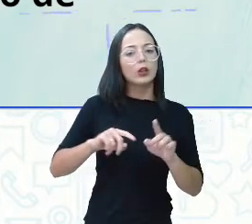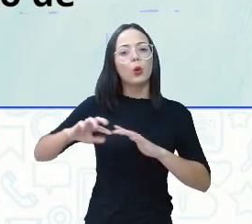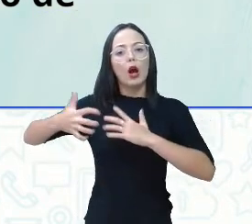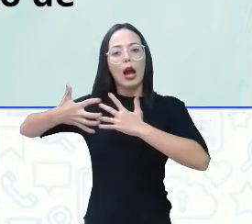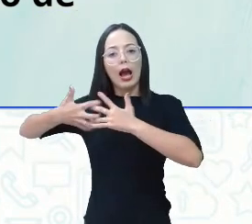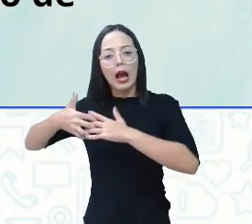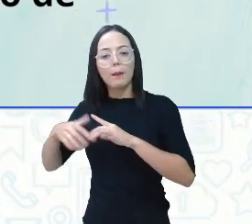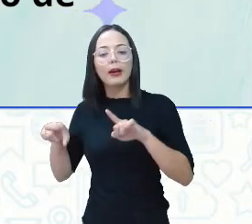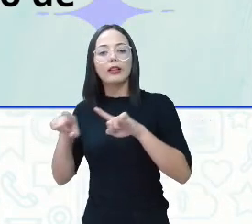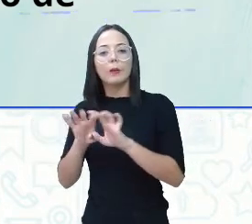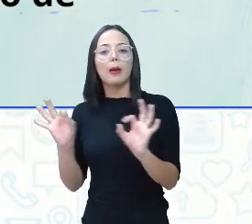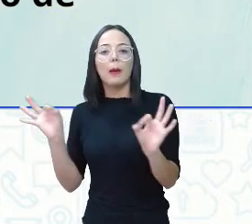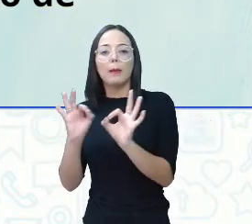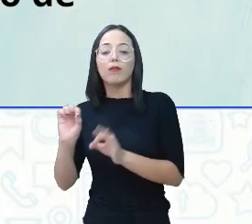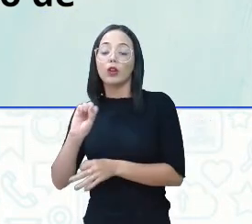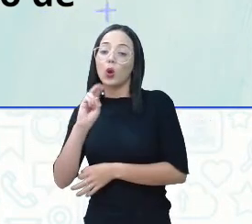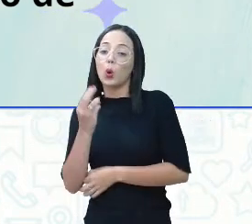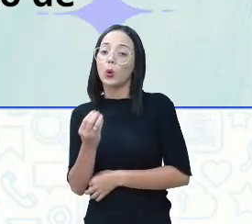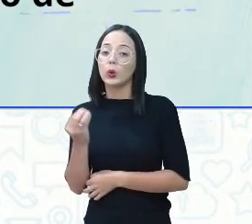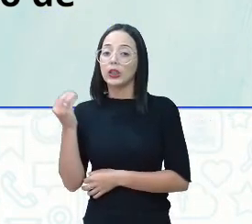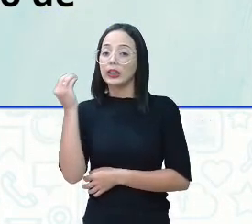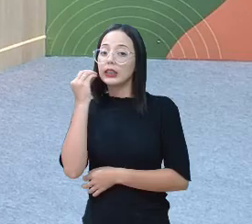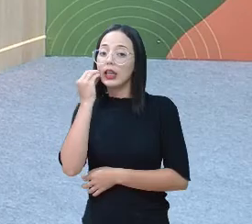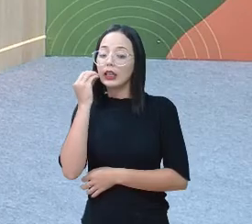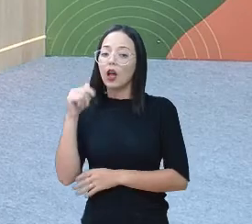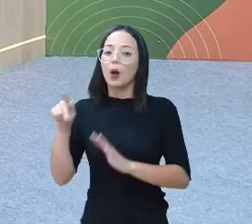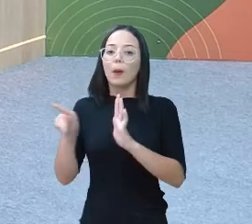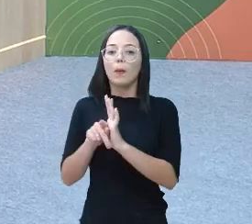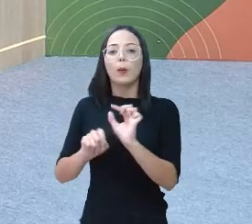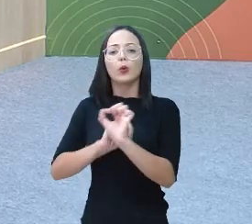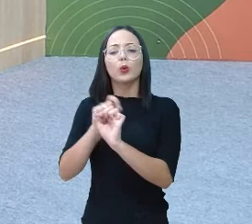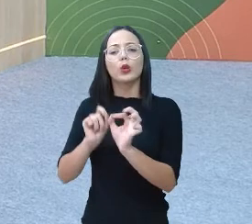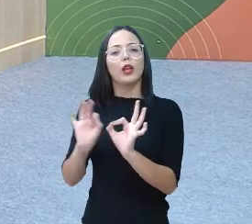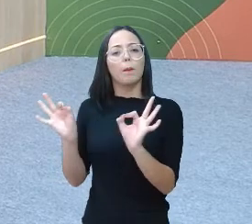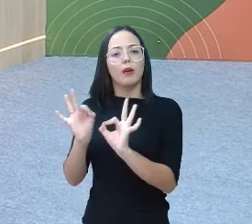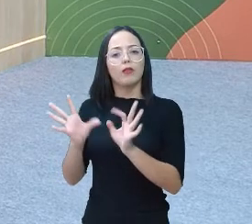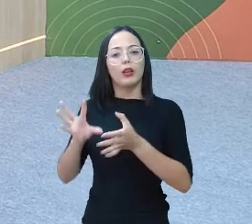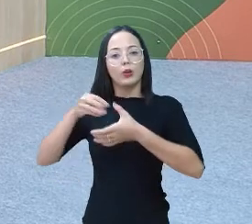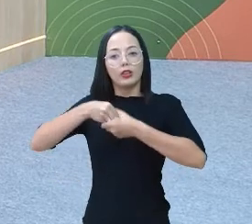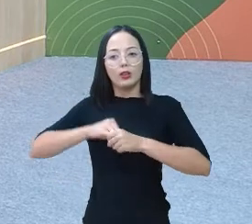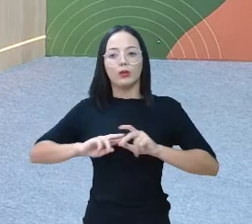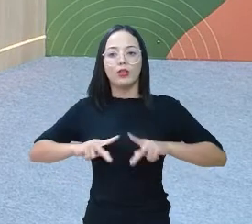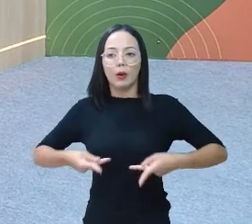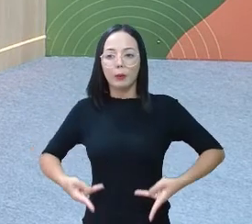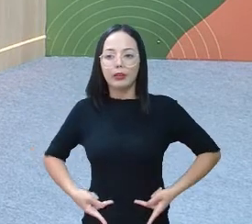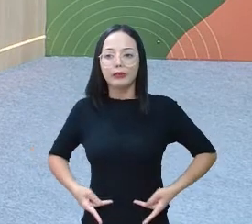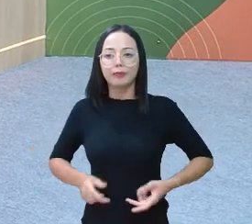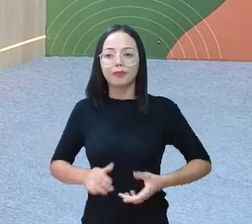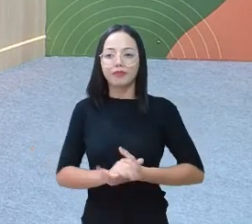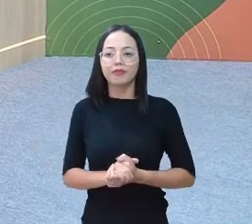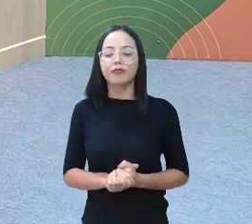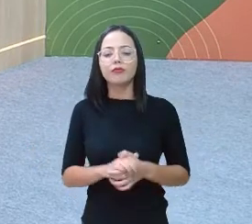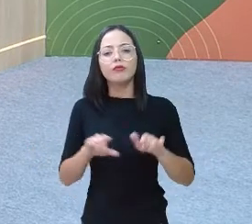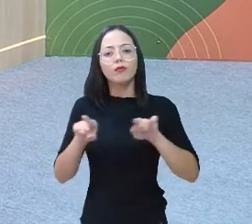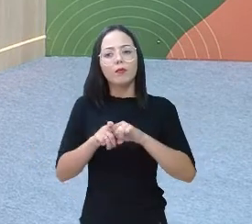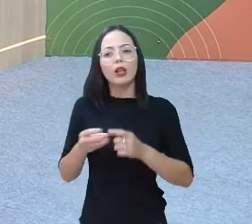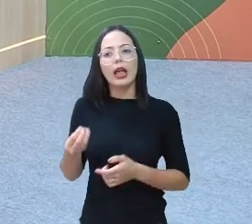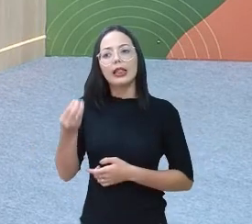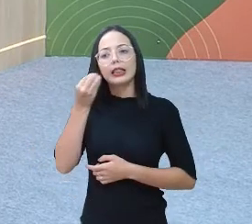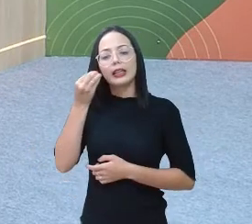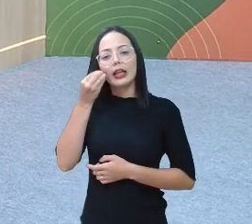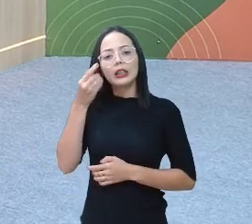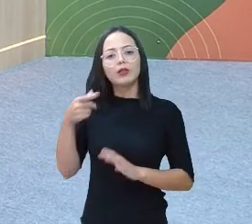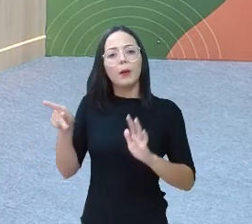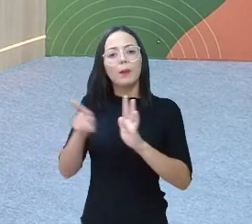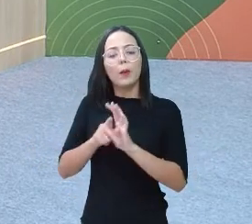ou ao menos ela tenta ser uma projeção do que é perfeito no homem. O que mais? A tentativa de tornar a